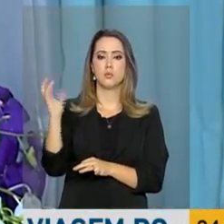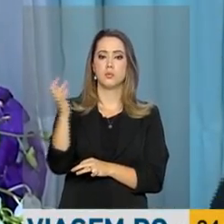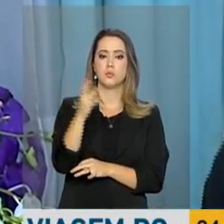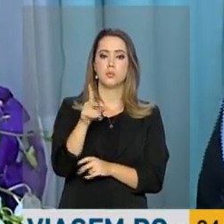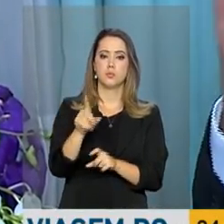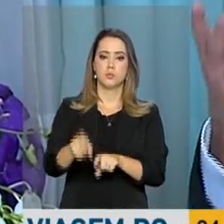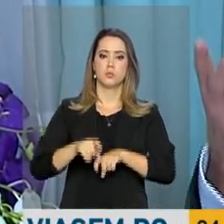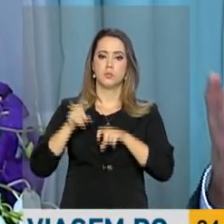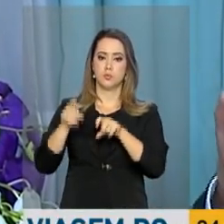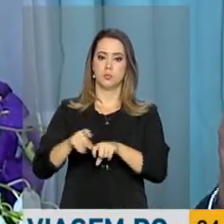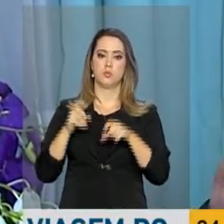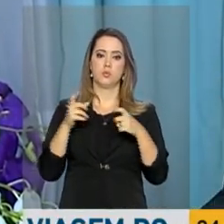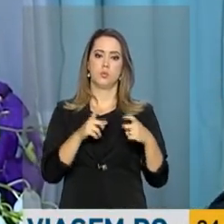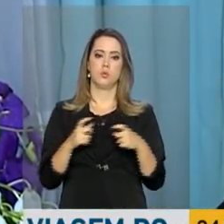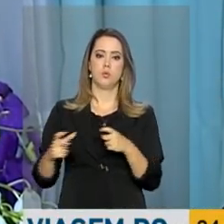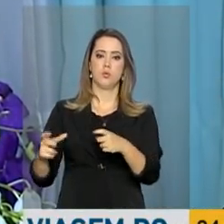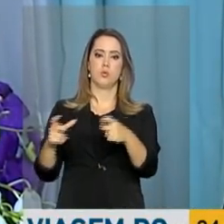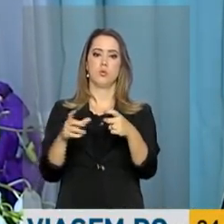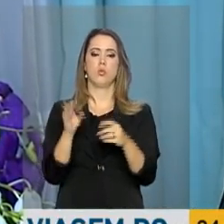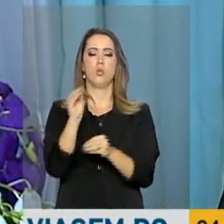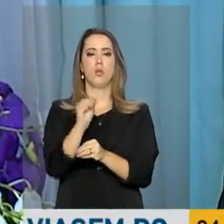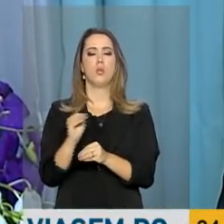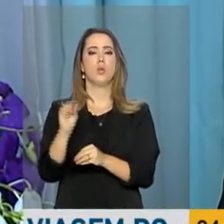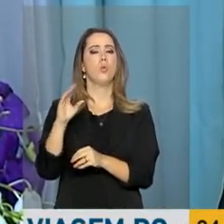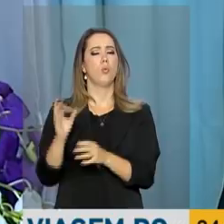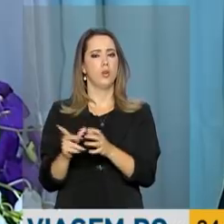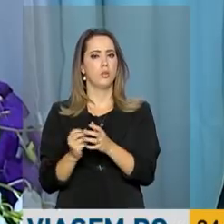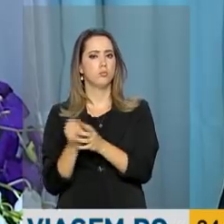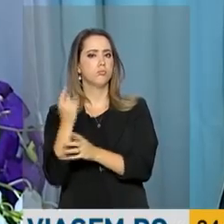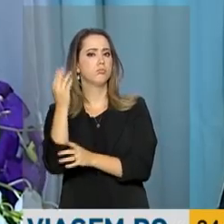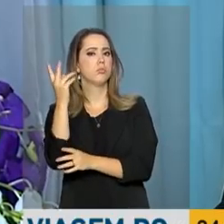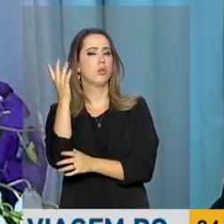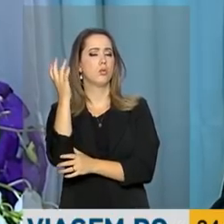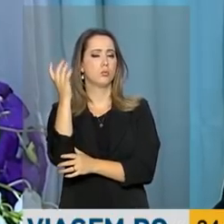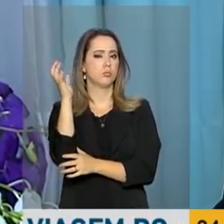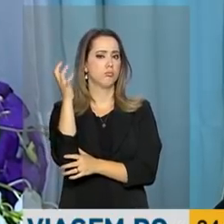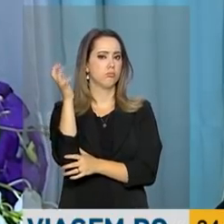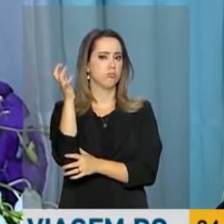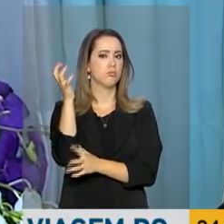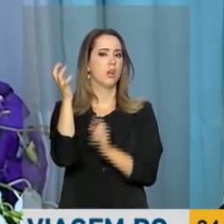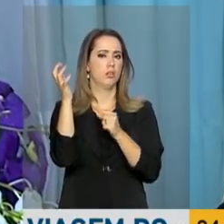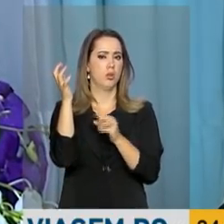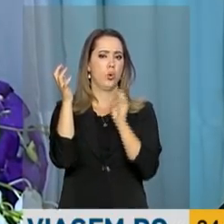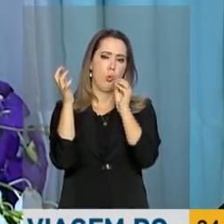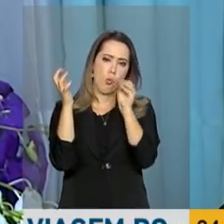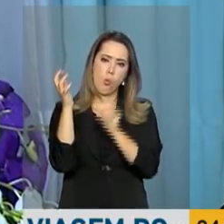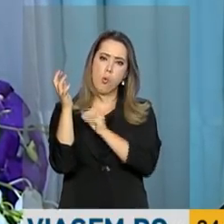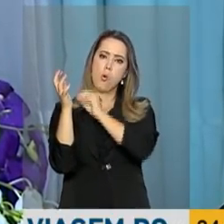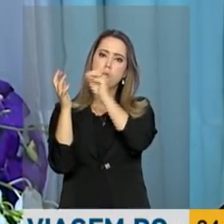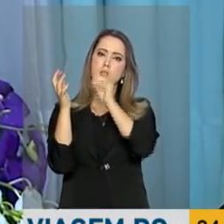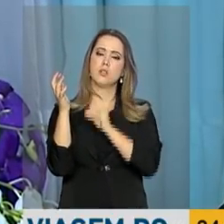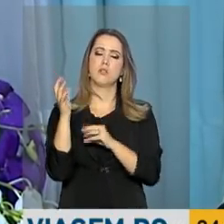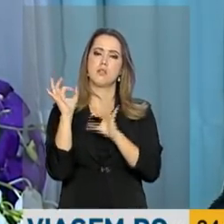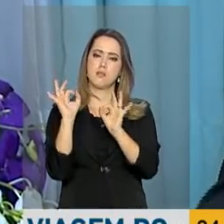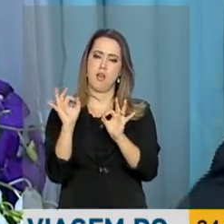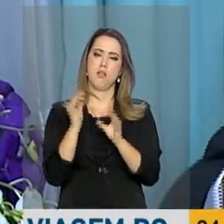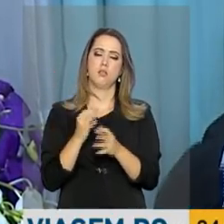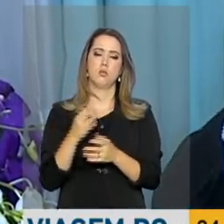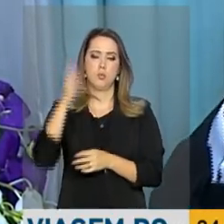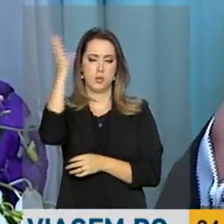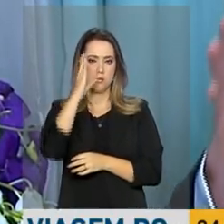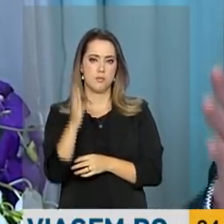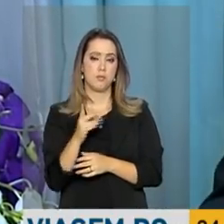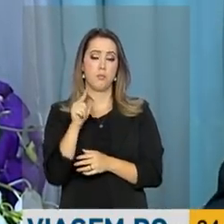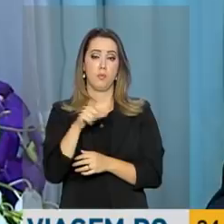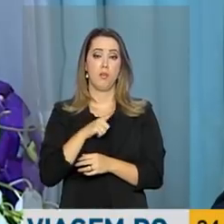pela natural reserva florestal. Devo até registrar, e sei que este é um tema importante, há